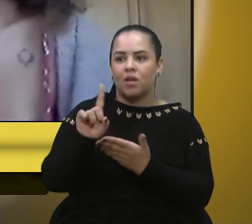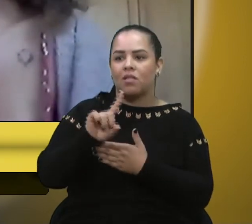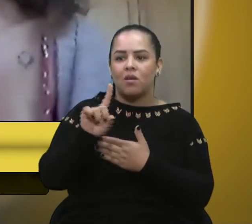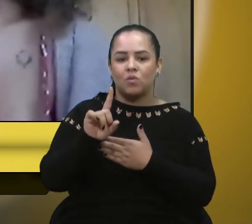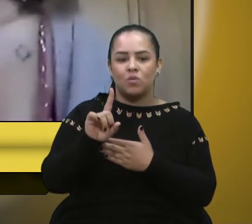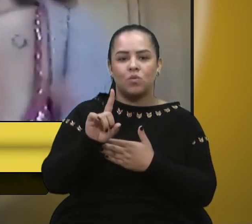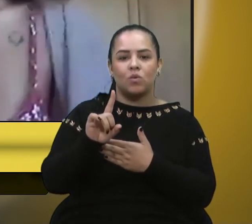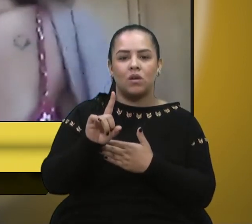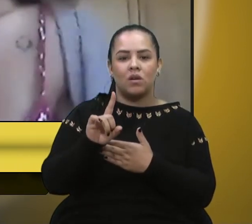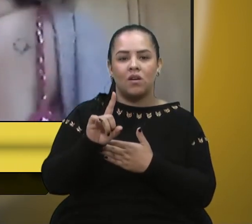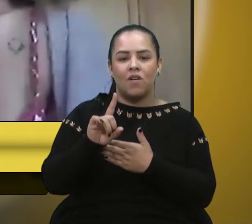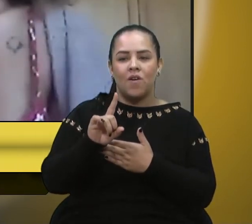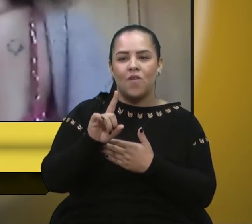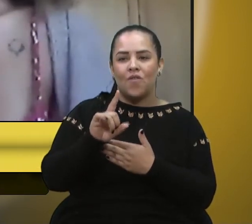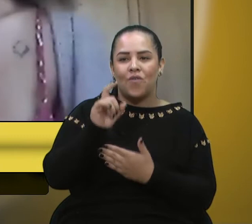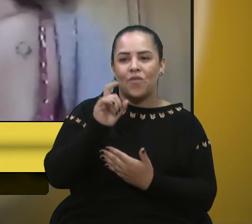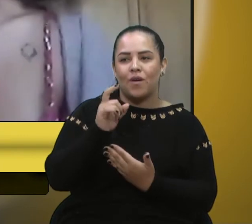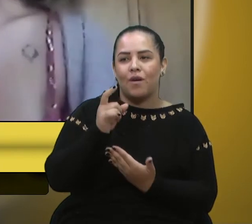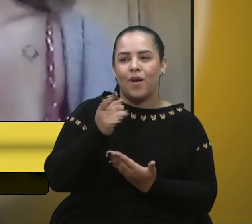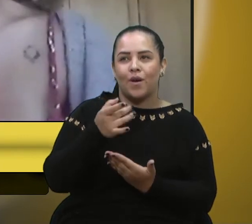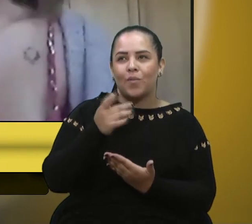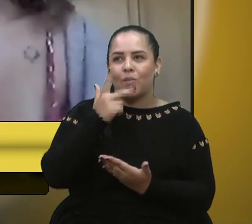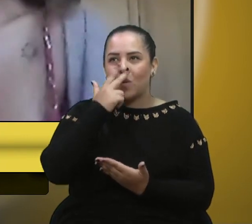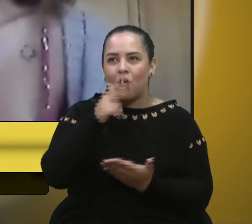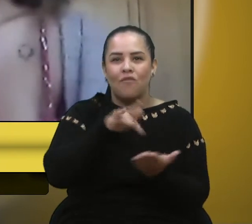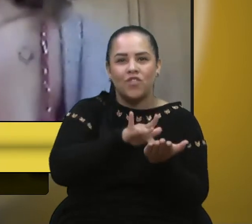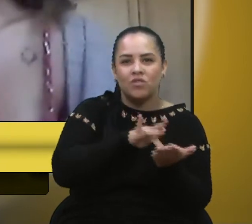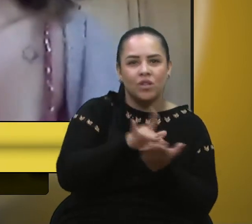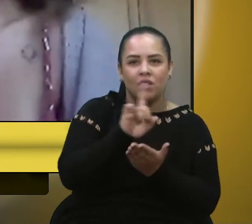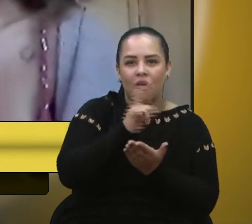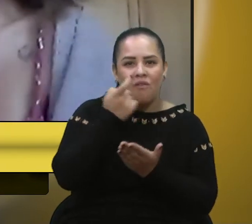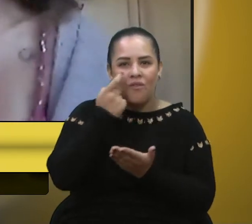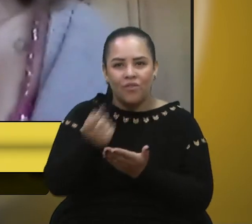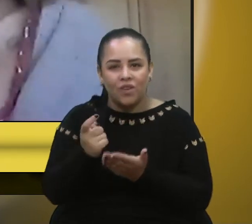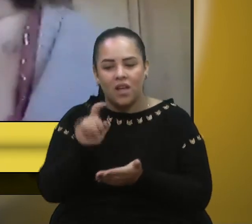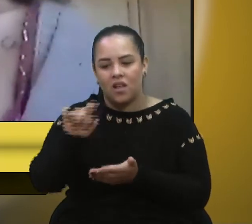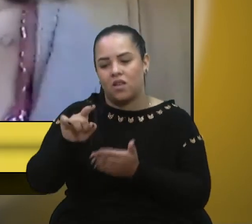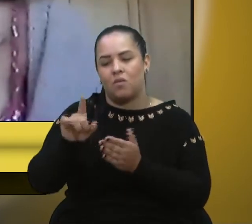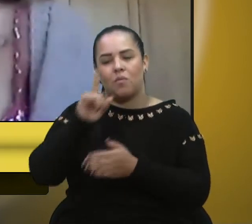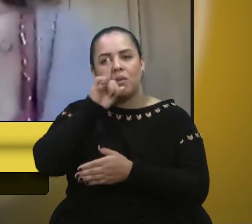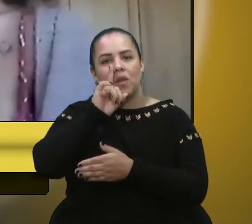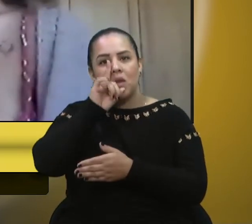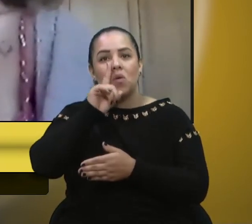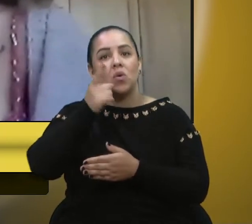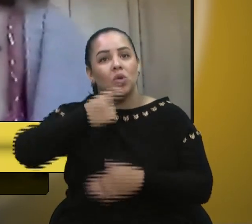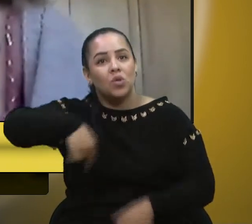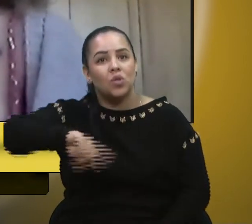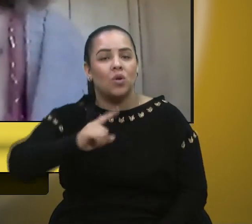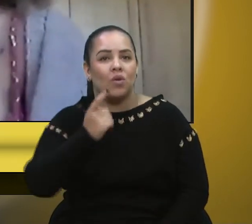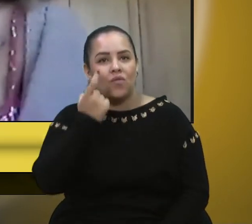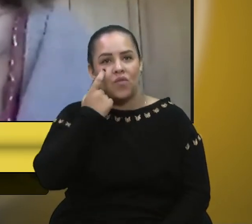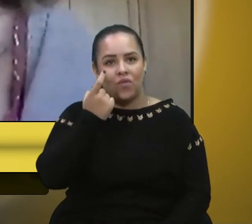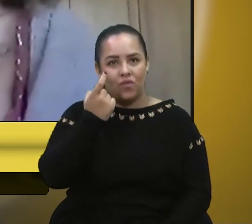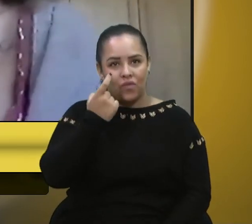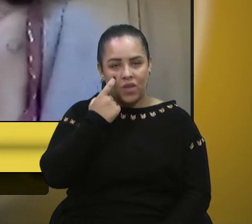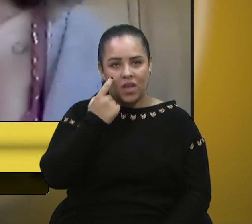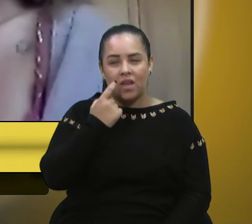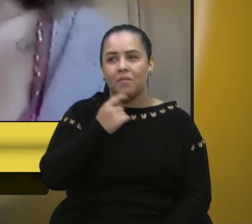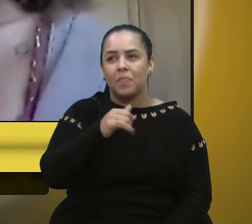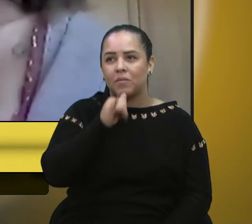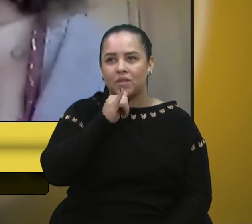dessas famílias. Também tendo em vista que isso retoma para a nossa economia, né? A gente pode usar o exemplo aqui do Bolsa